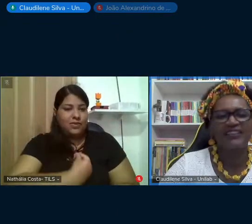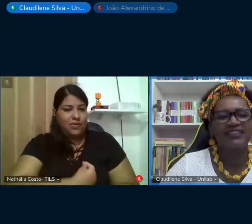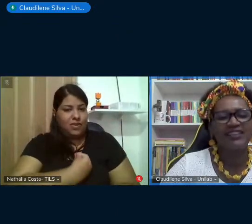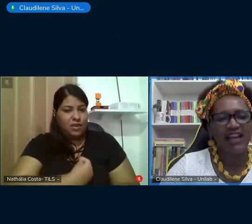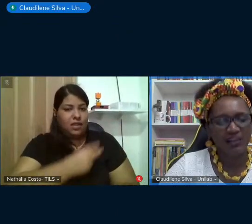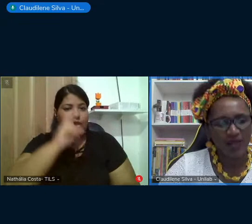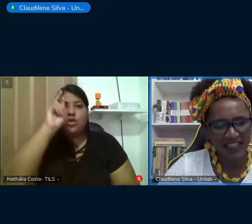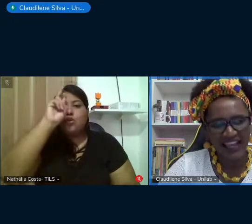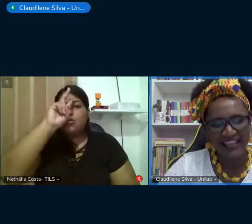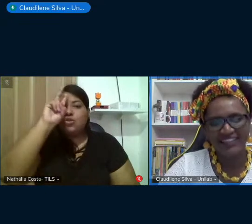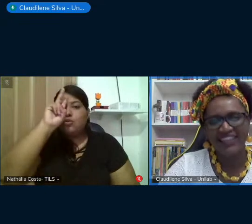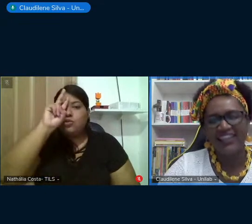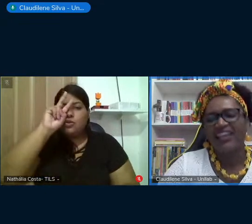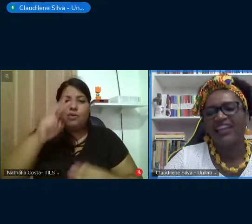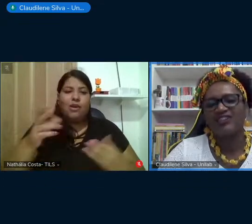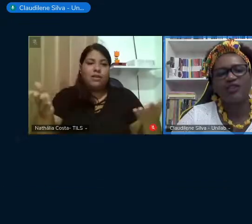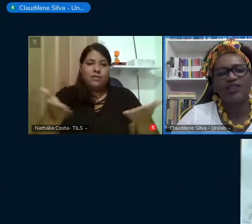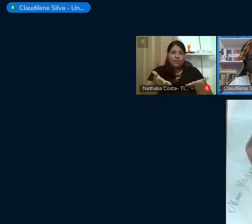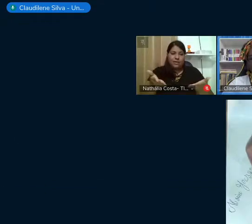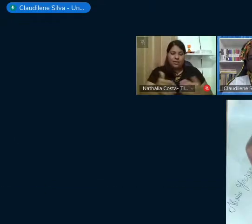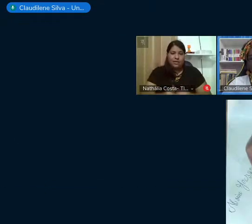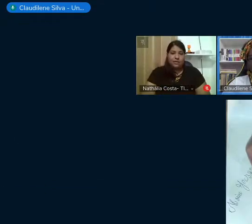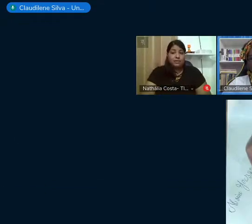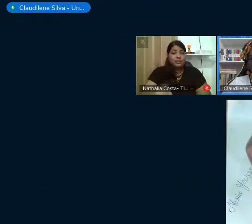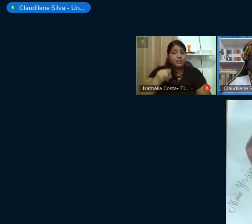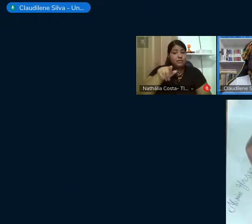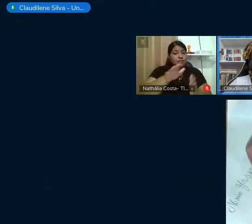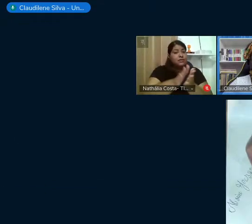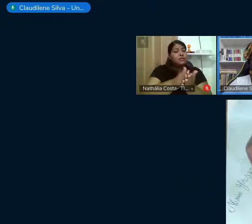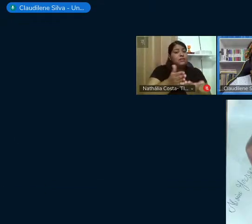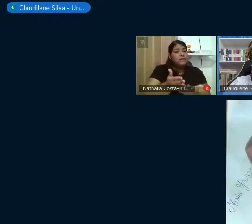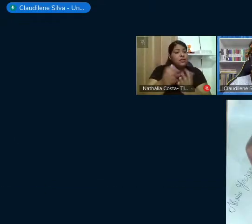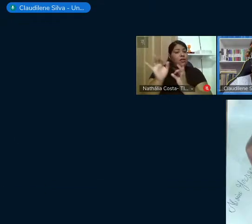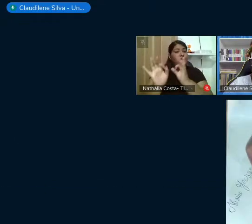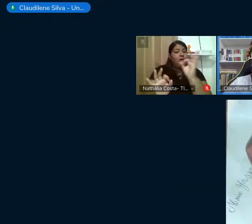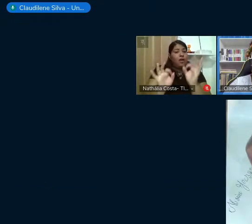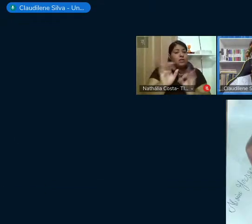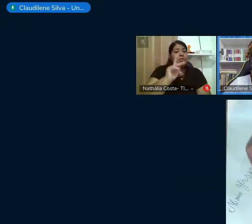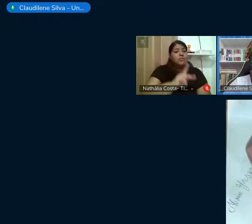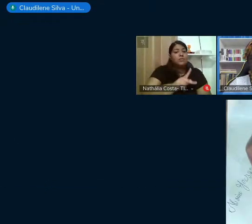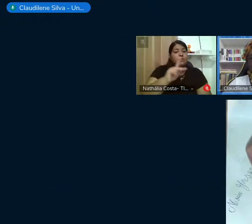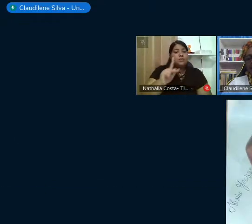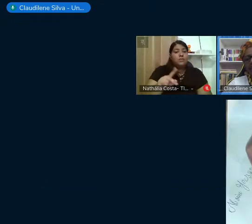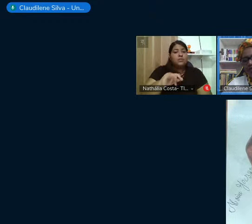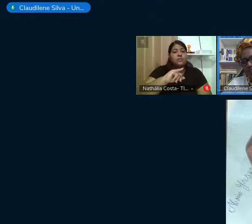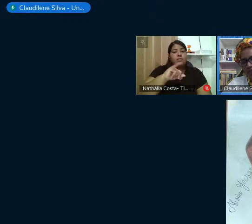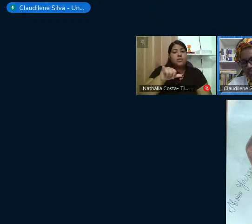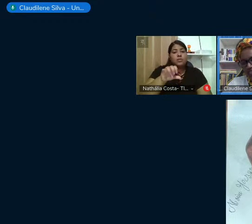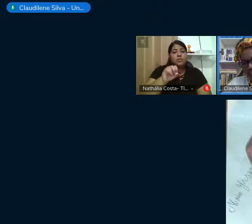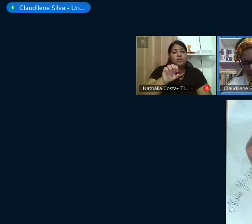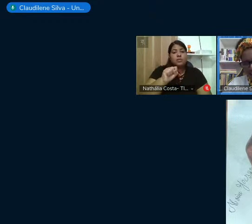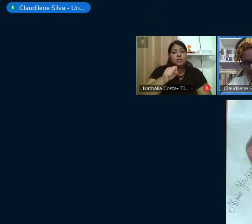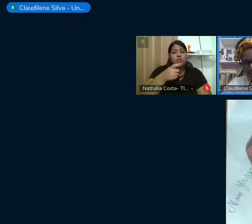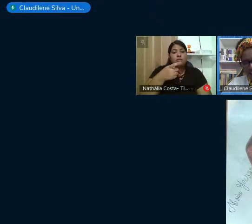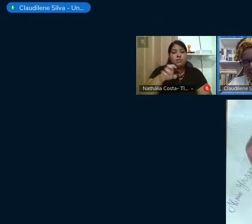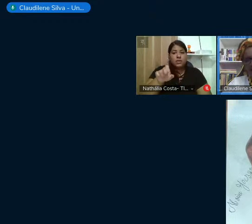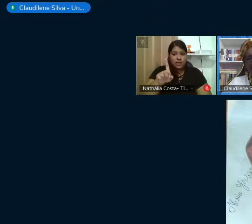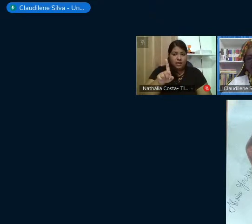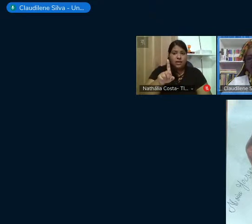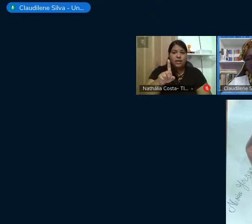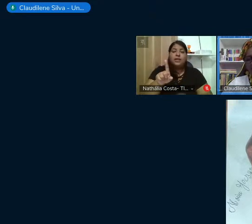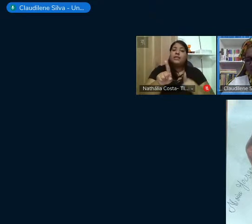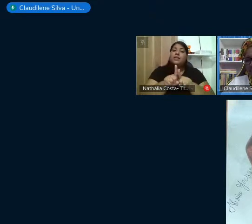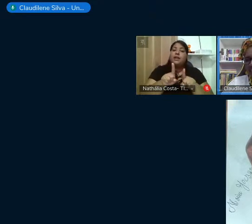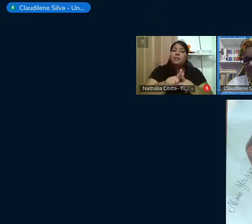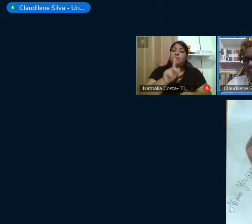História e Atualidade. Este é um livro organizado pelo professor José Batista Neto e pela professora Eliette Santiago,